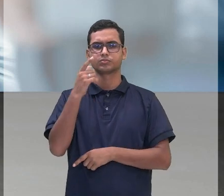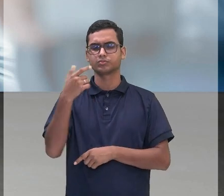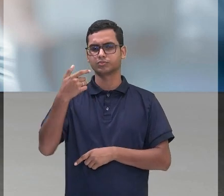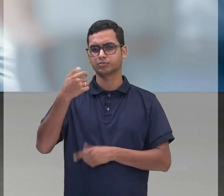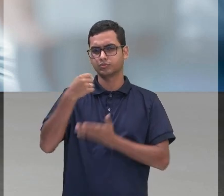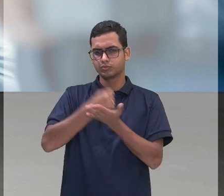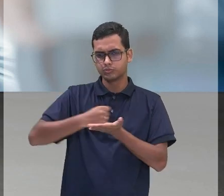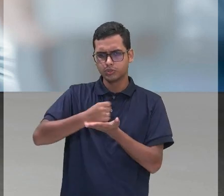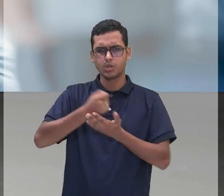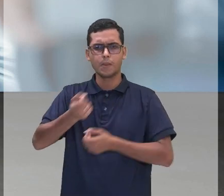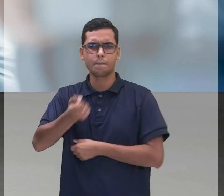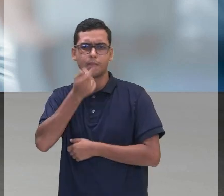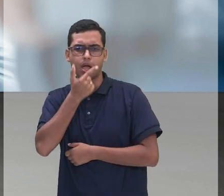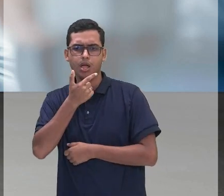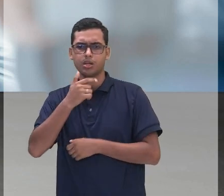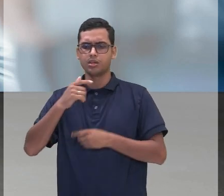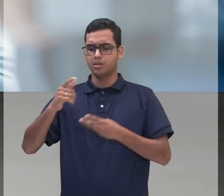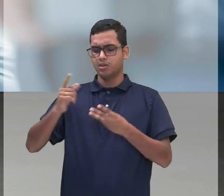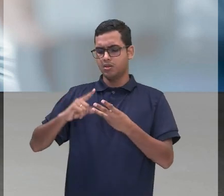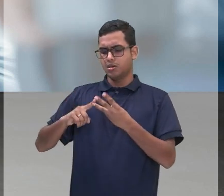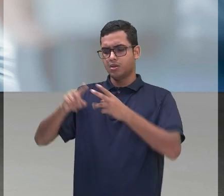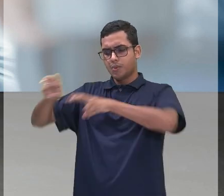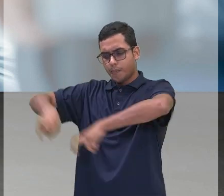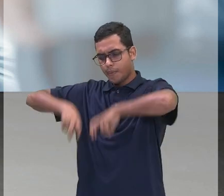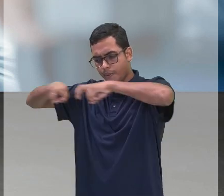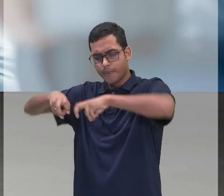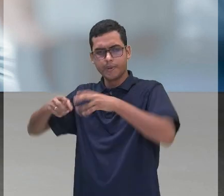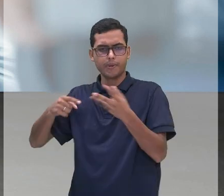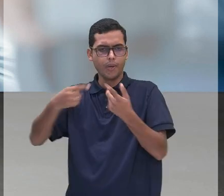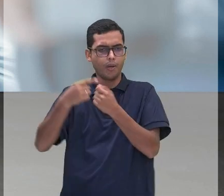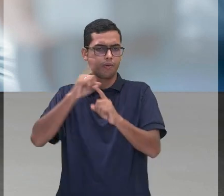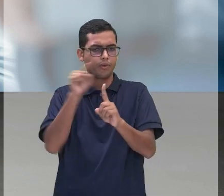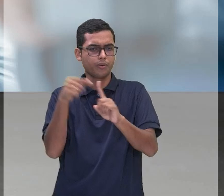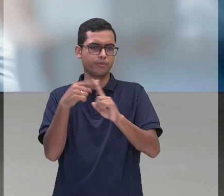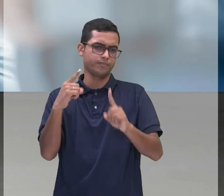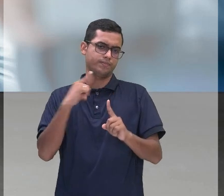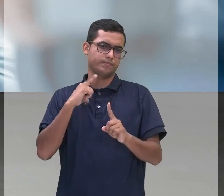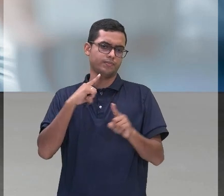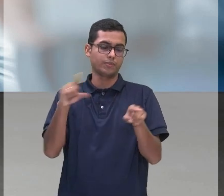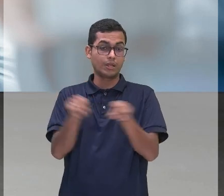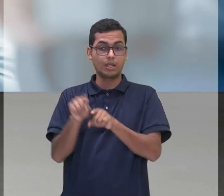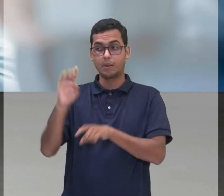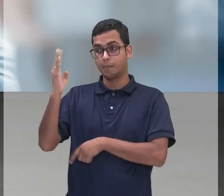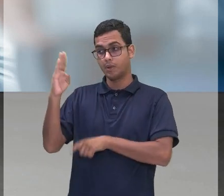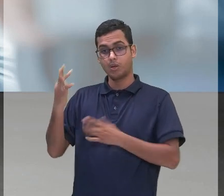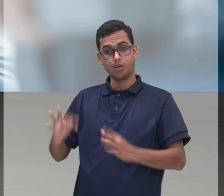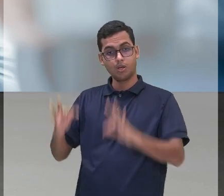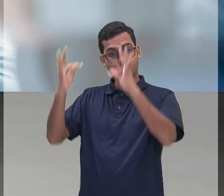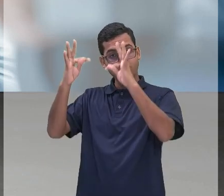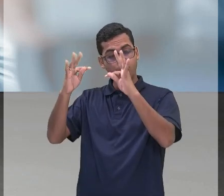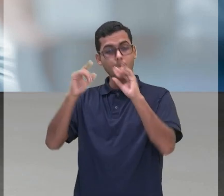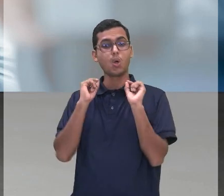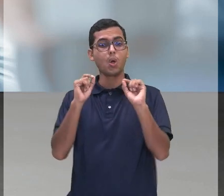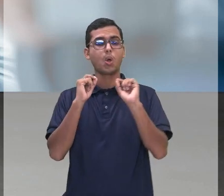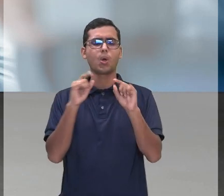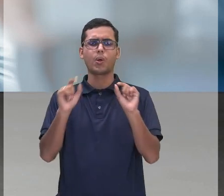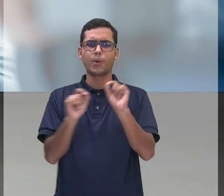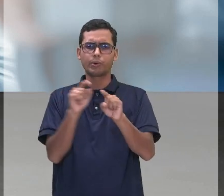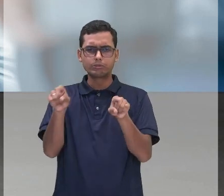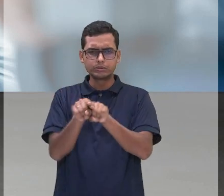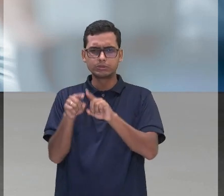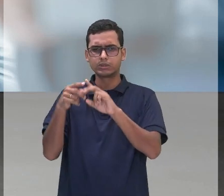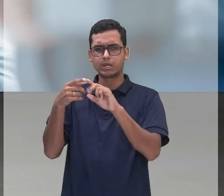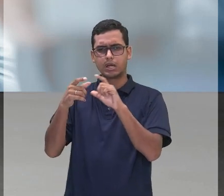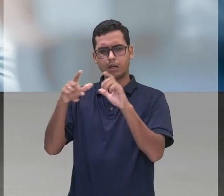para diversos fins, a biotecnologia ela é utilizada. E a biotecnologia é essa manipulação dos